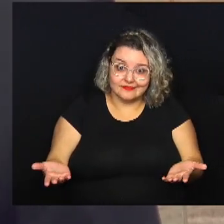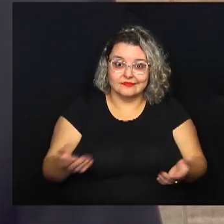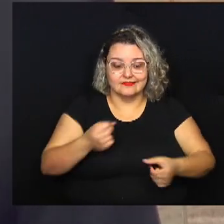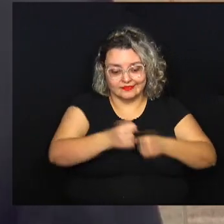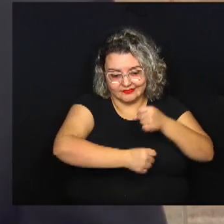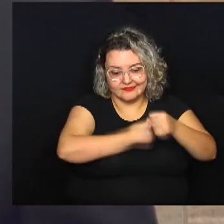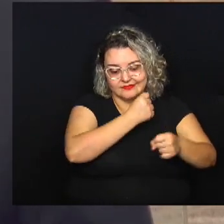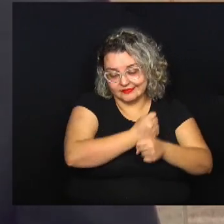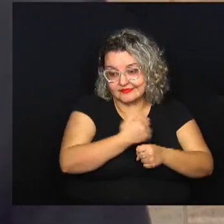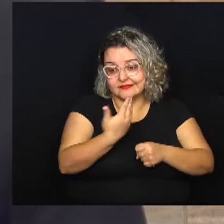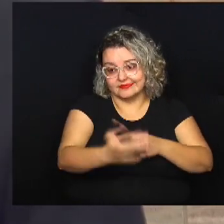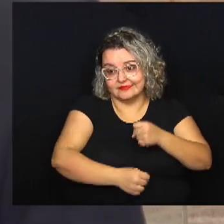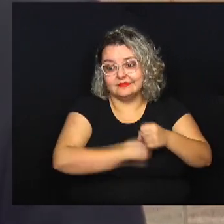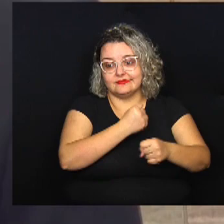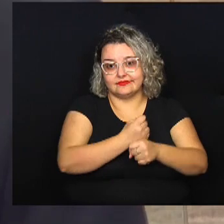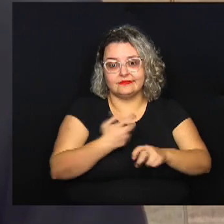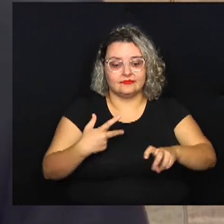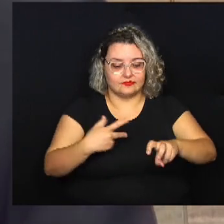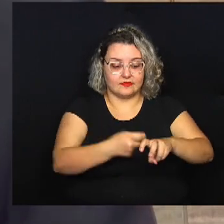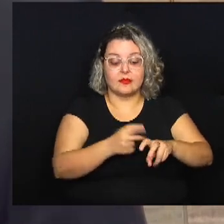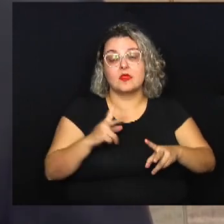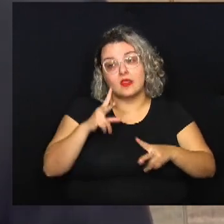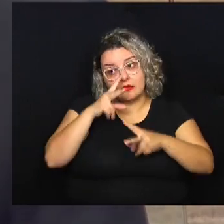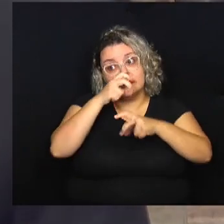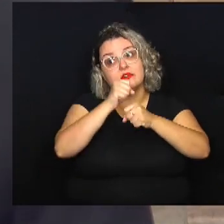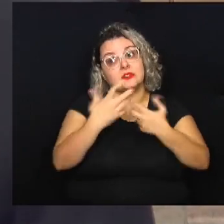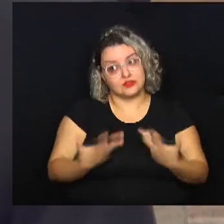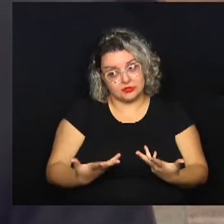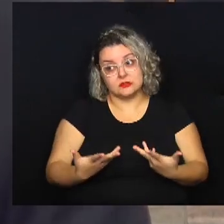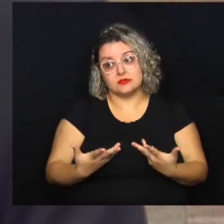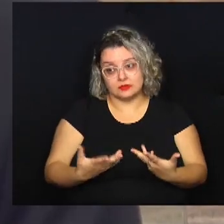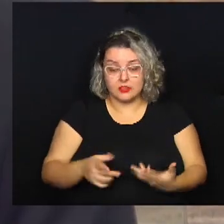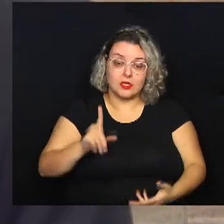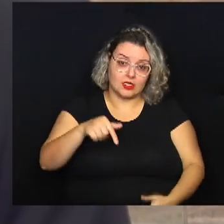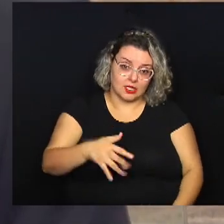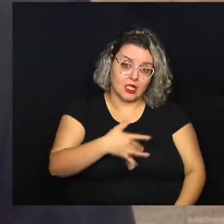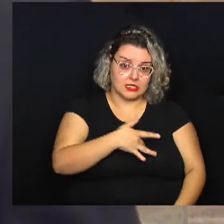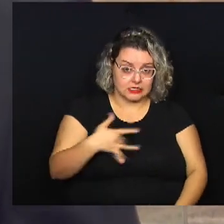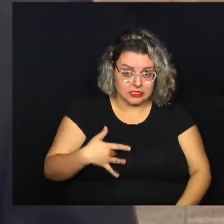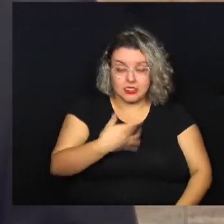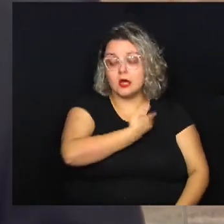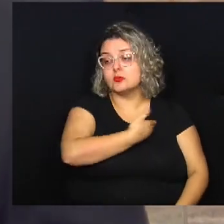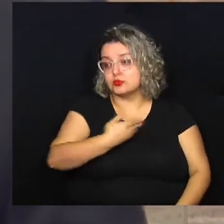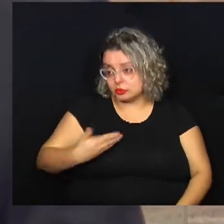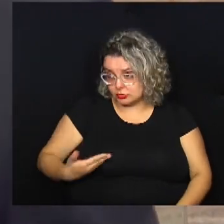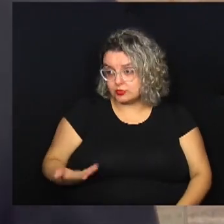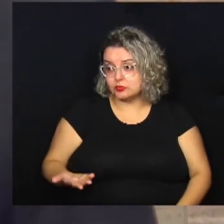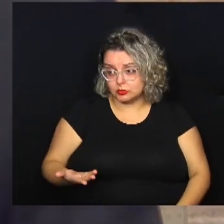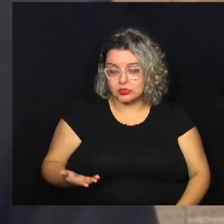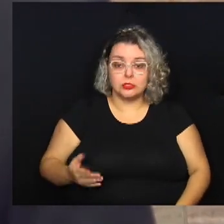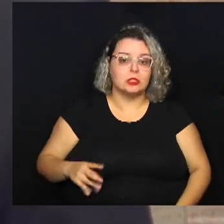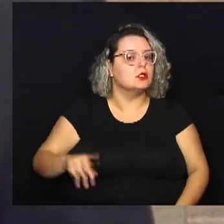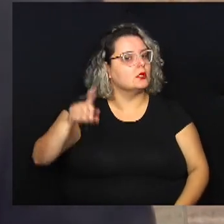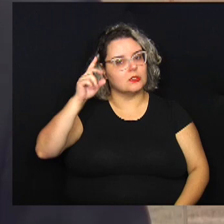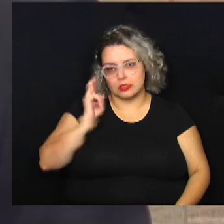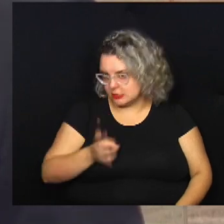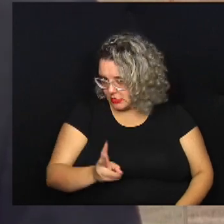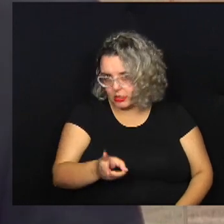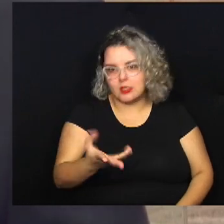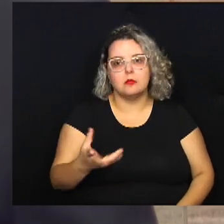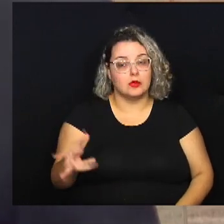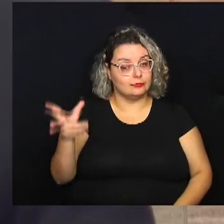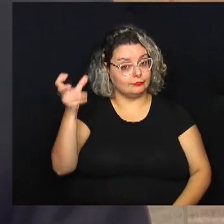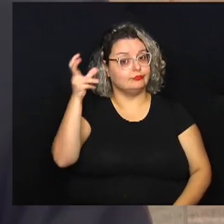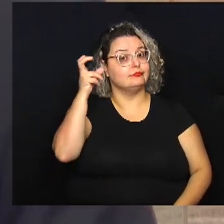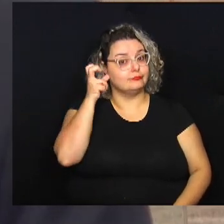vacinação antirrábica, ela vai estar fortalecendo uma questão que é de saúde pública e que frequentemente nós